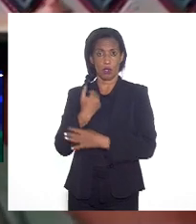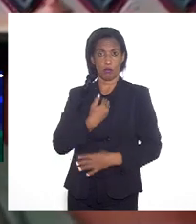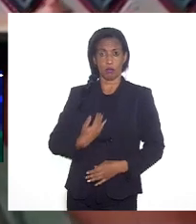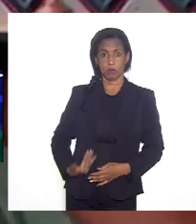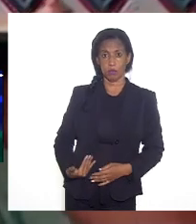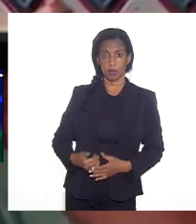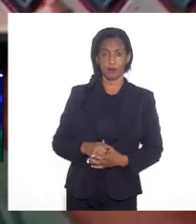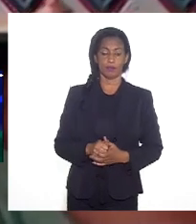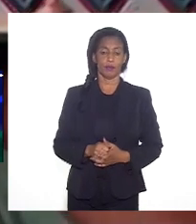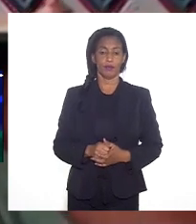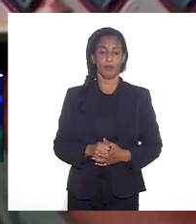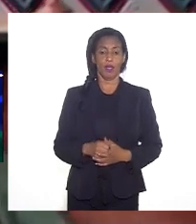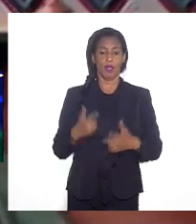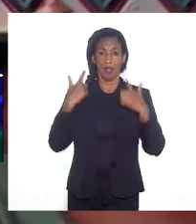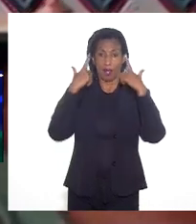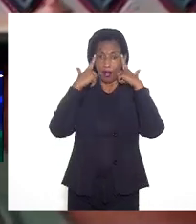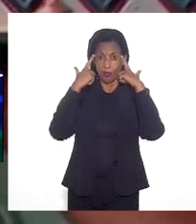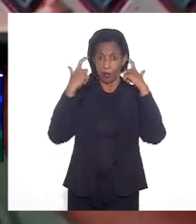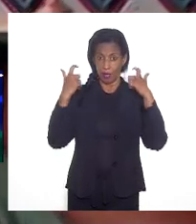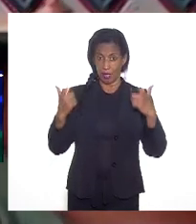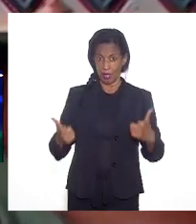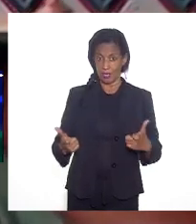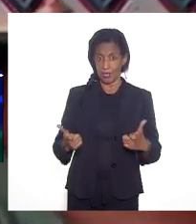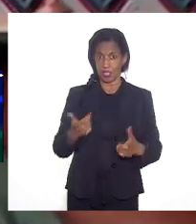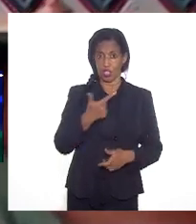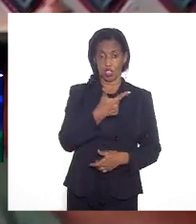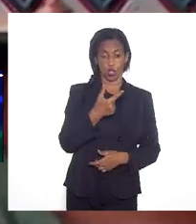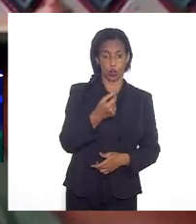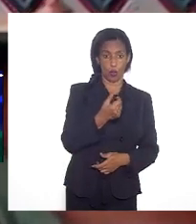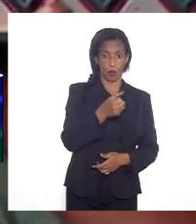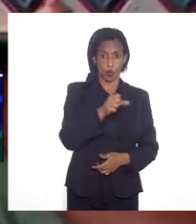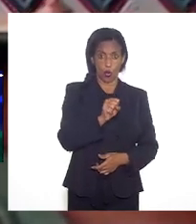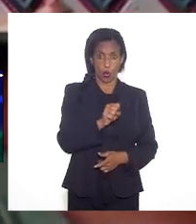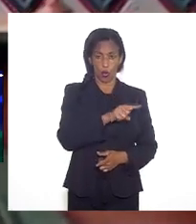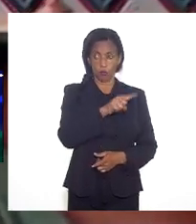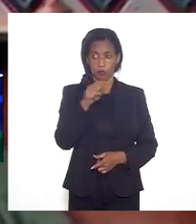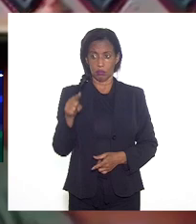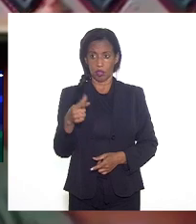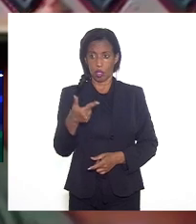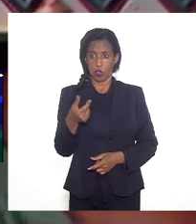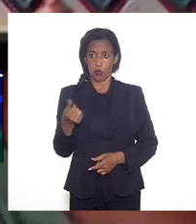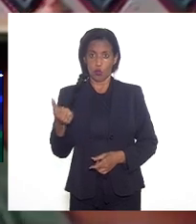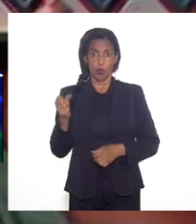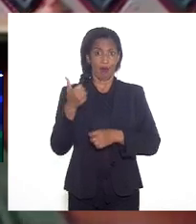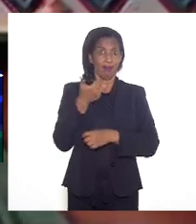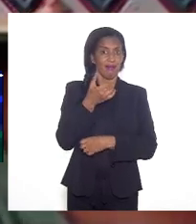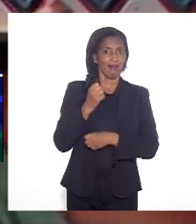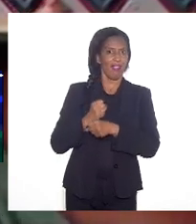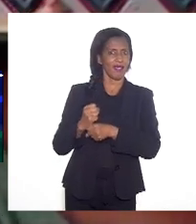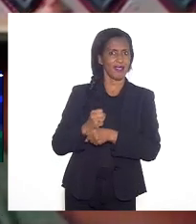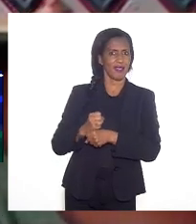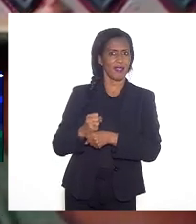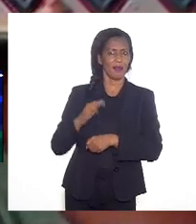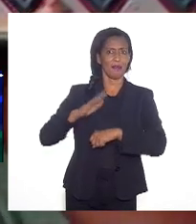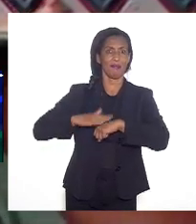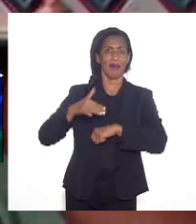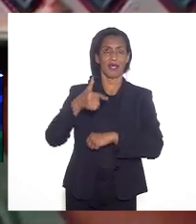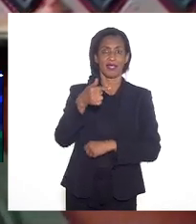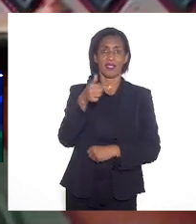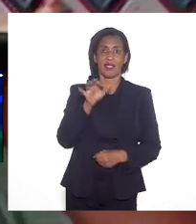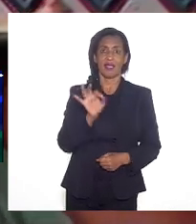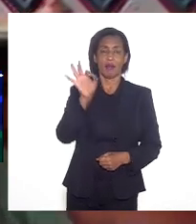O Atlas da Violência, por uma década, de 2008 a 2018, atesta que mais de 70% das